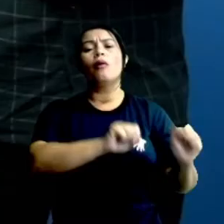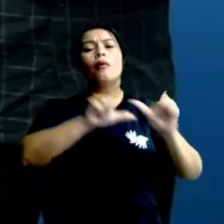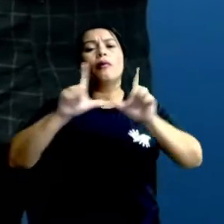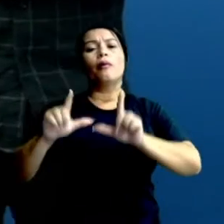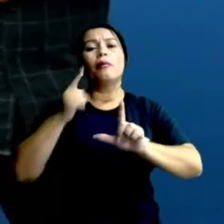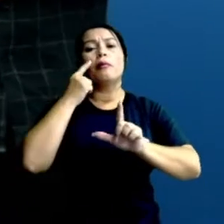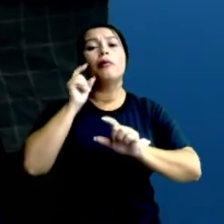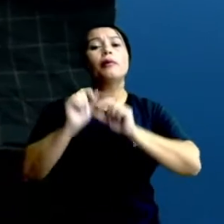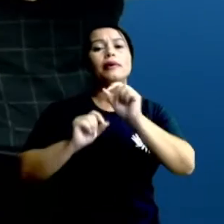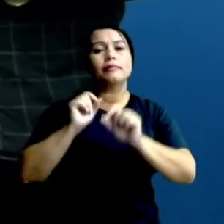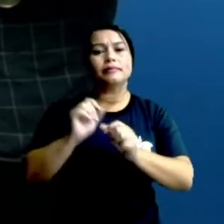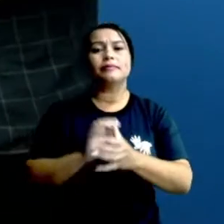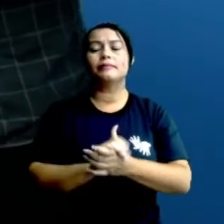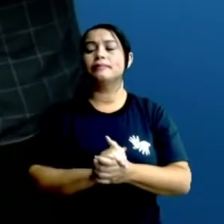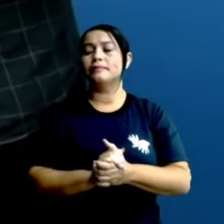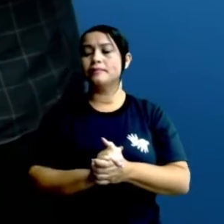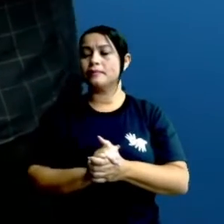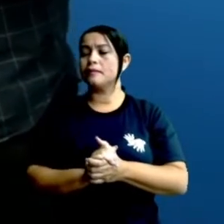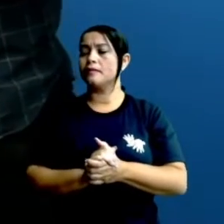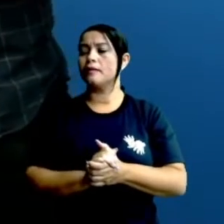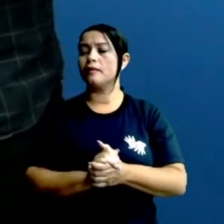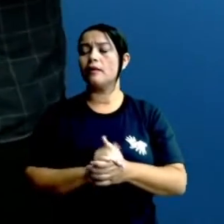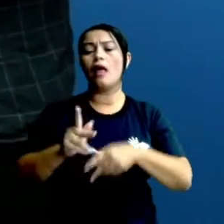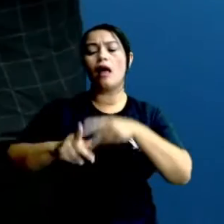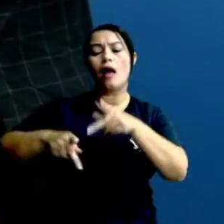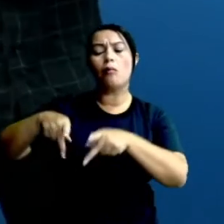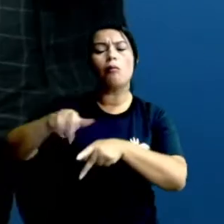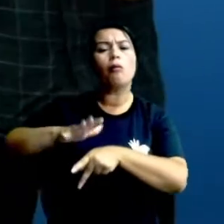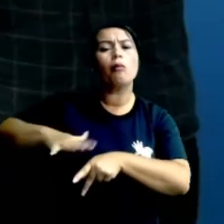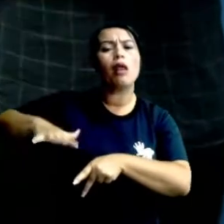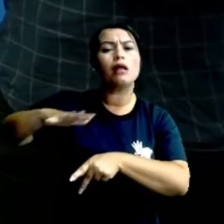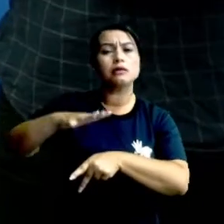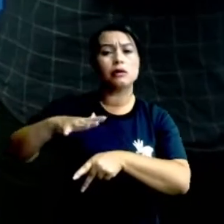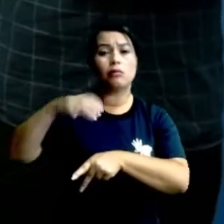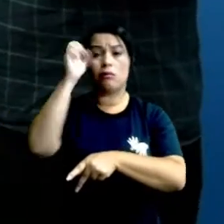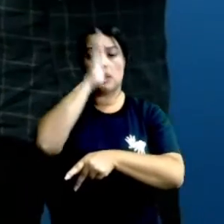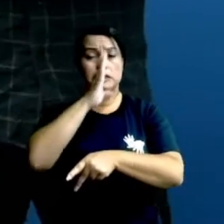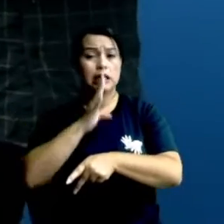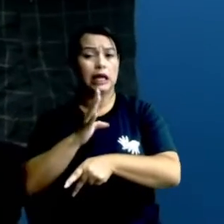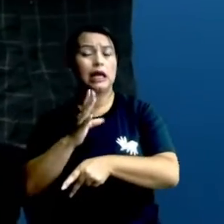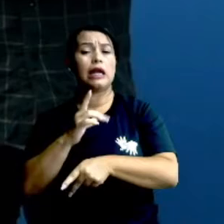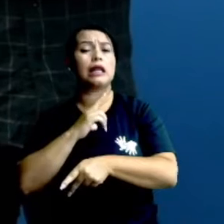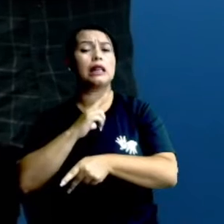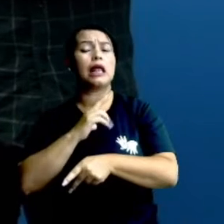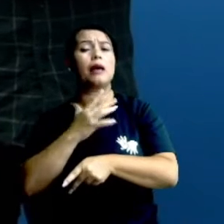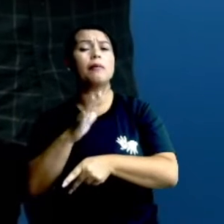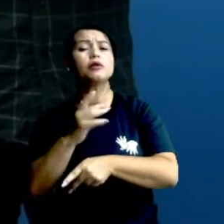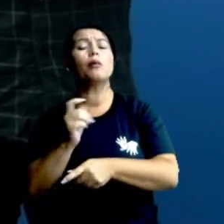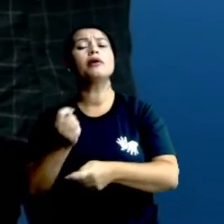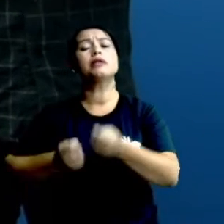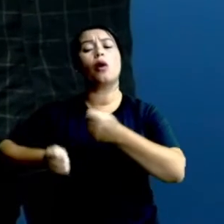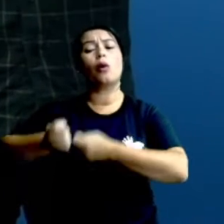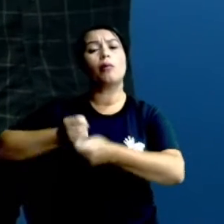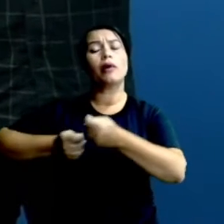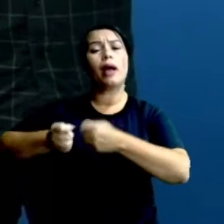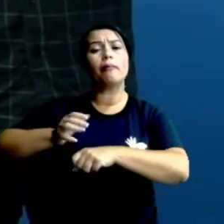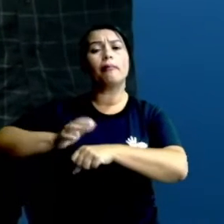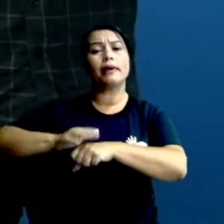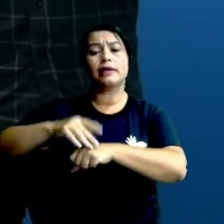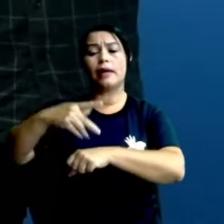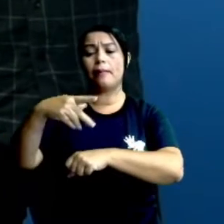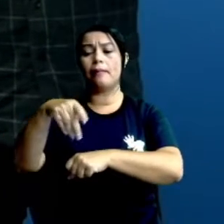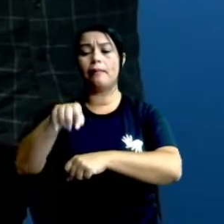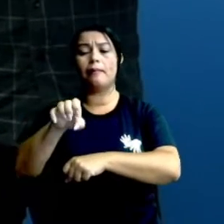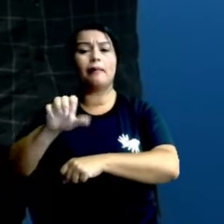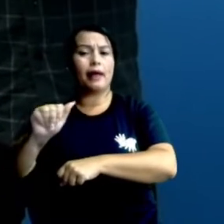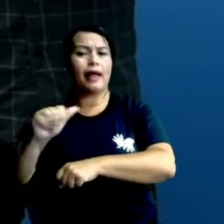próximo slide, a gente tem o seguinte, a população brasileira economicamente ativa, que chamamos de PEA, né, ela vai atuar nos